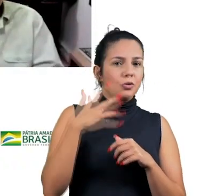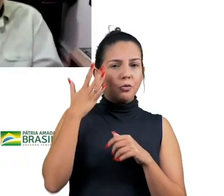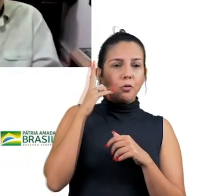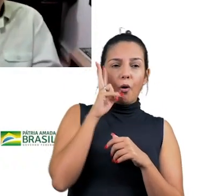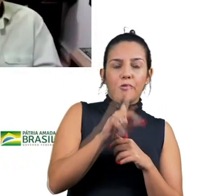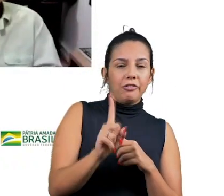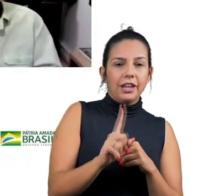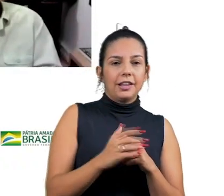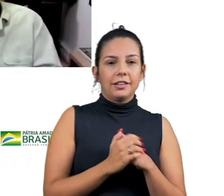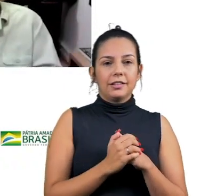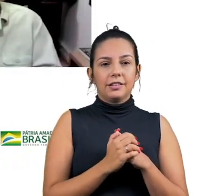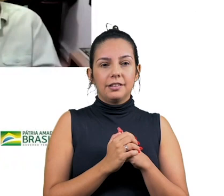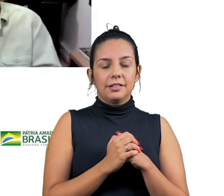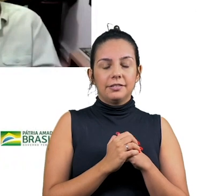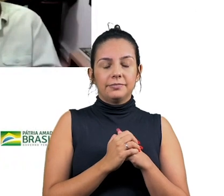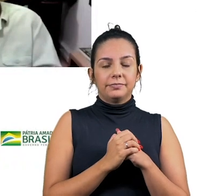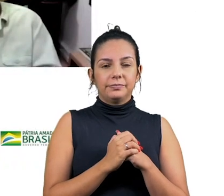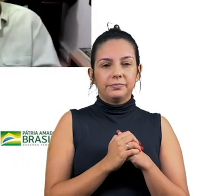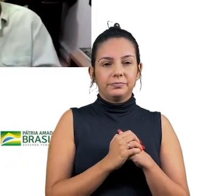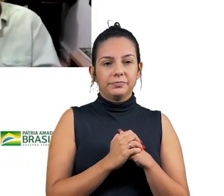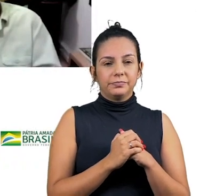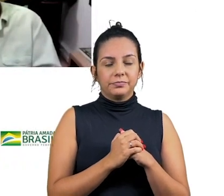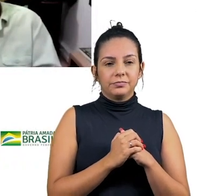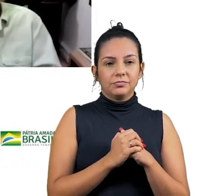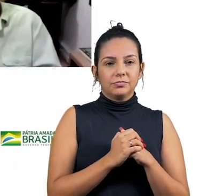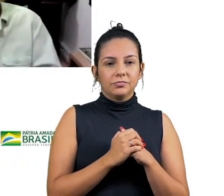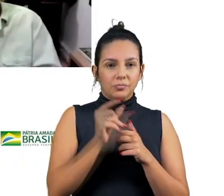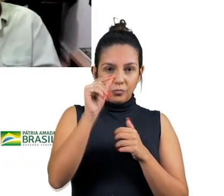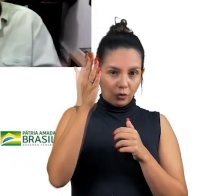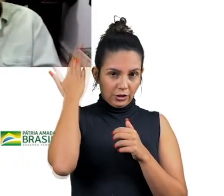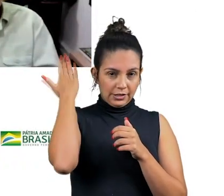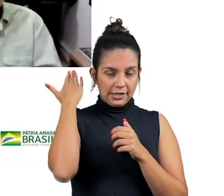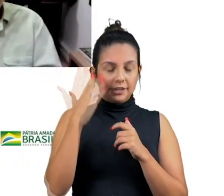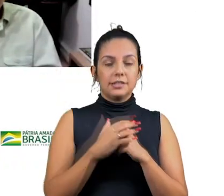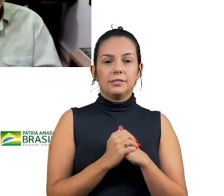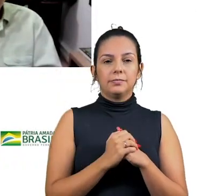isso. Mas há poucos dias atrás,